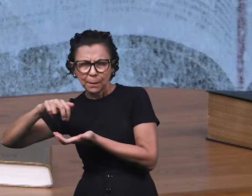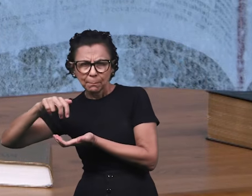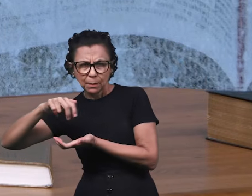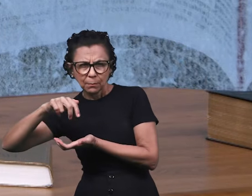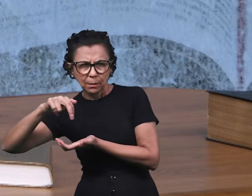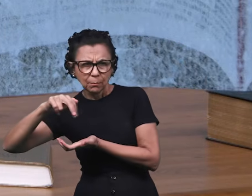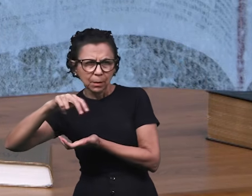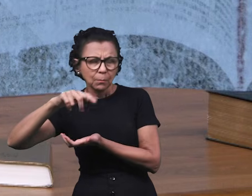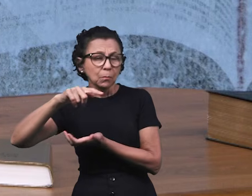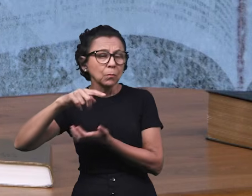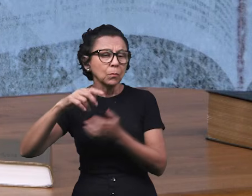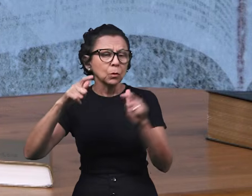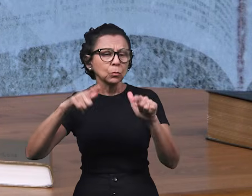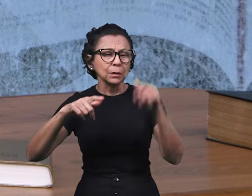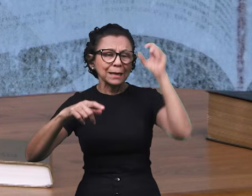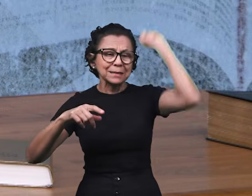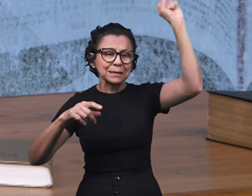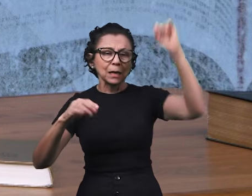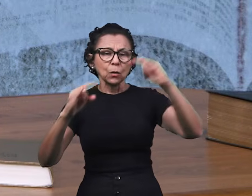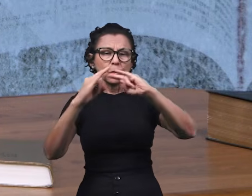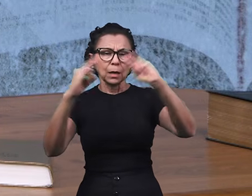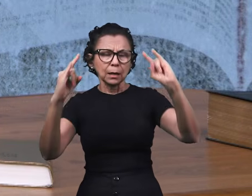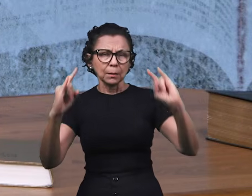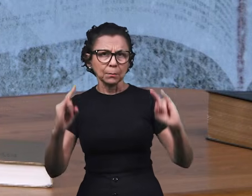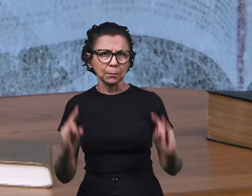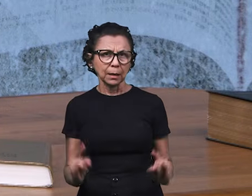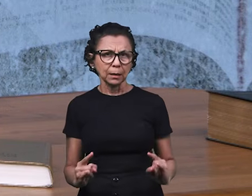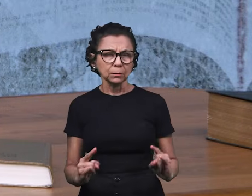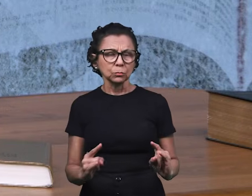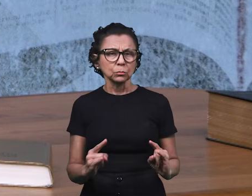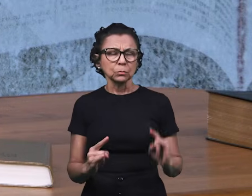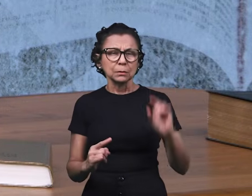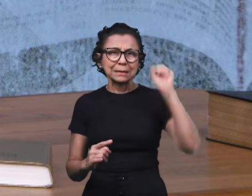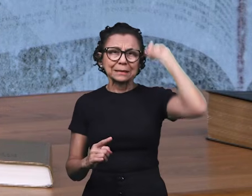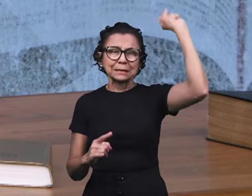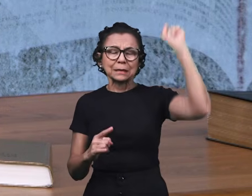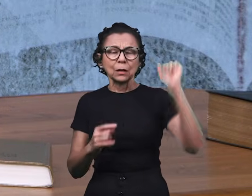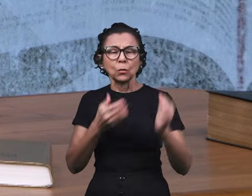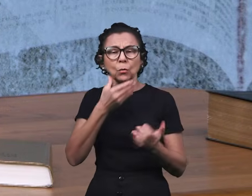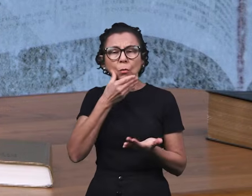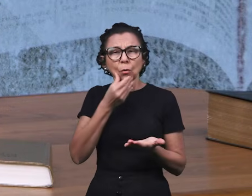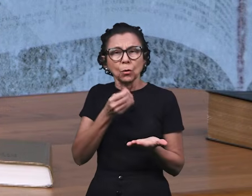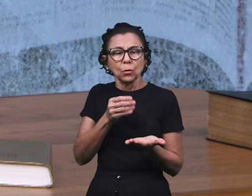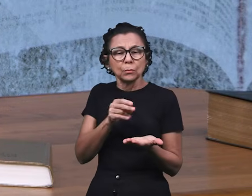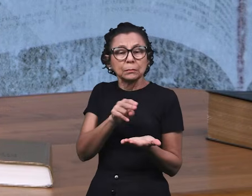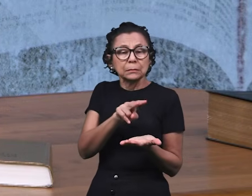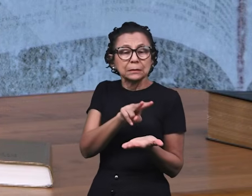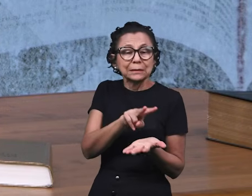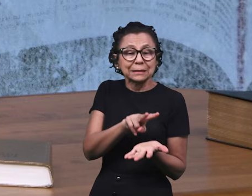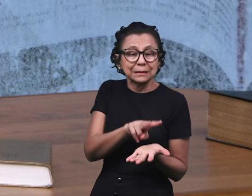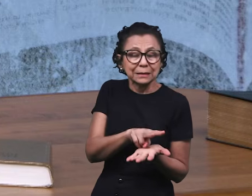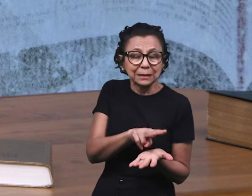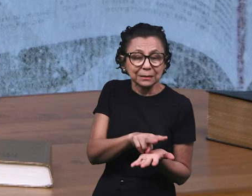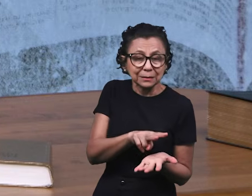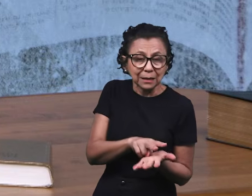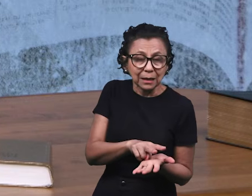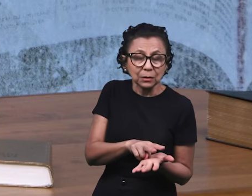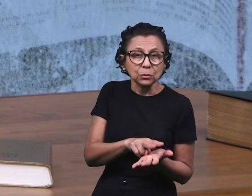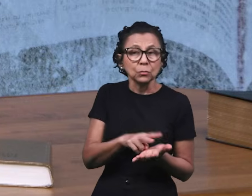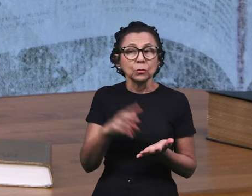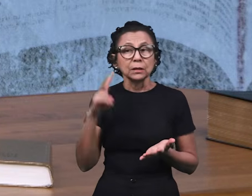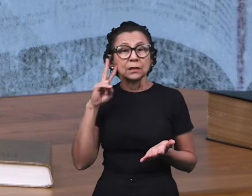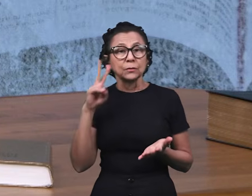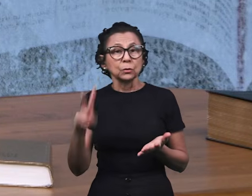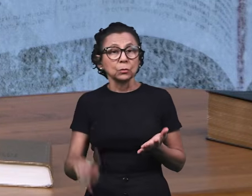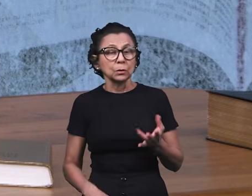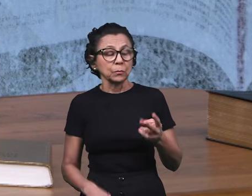Viu Davi o lugar onde se tinha deitado Saul e Abner, filho de Né, chefe do seu